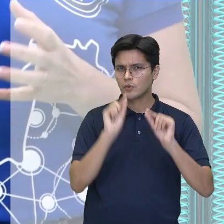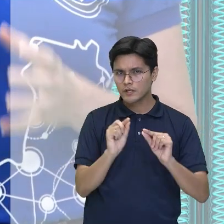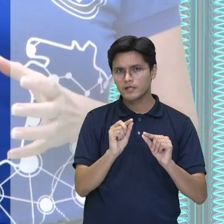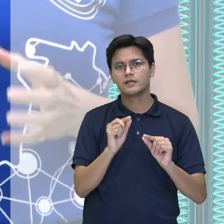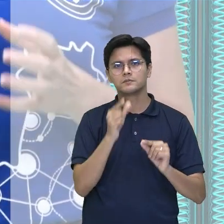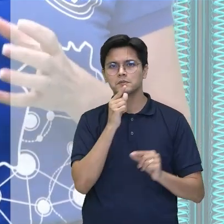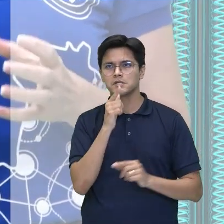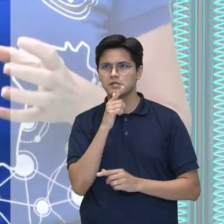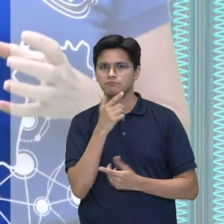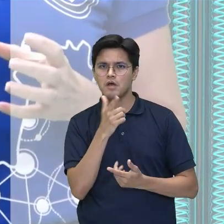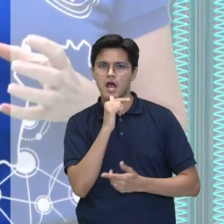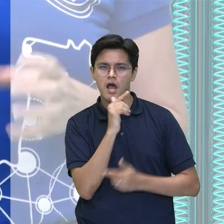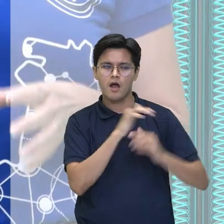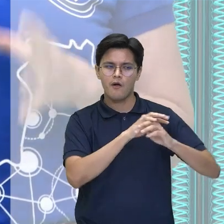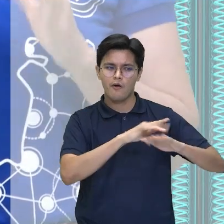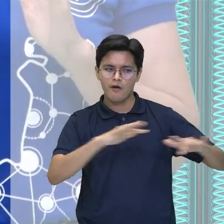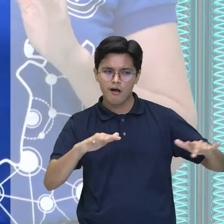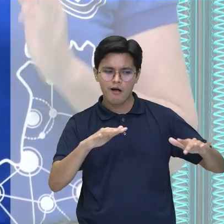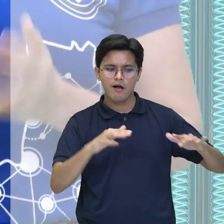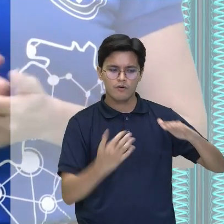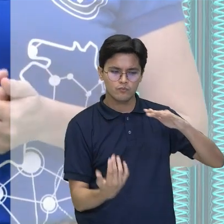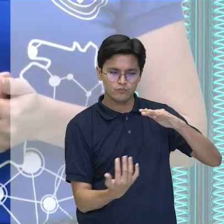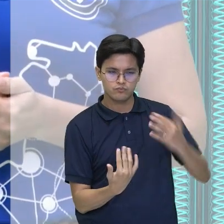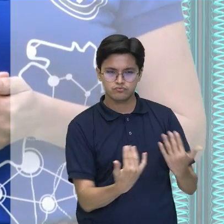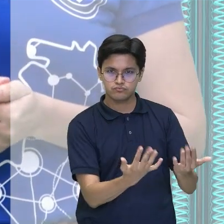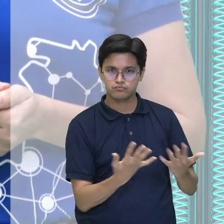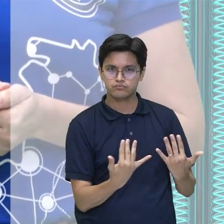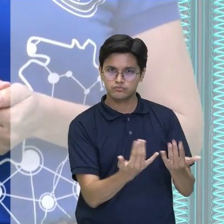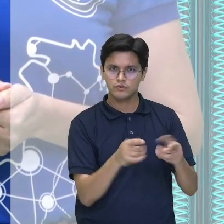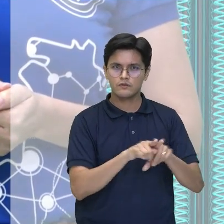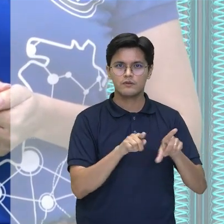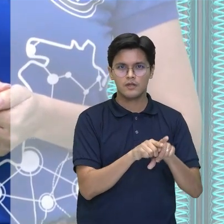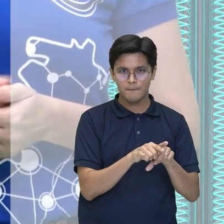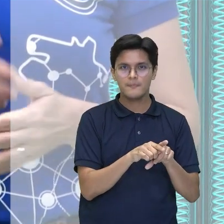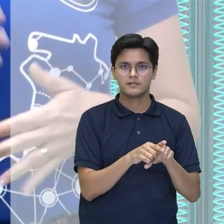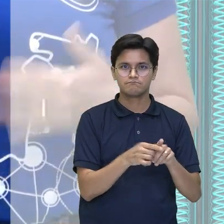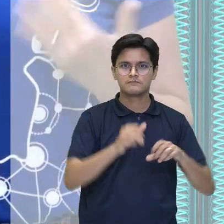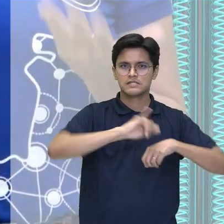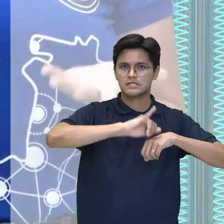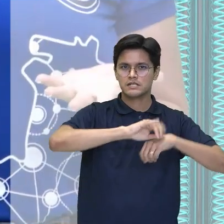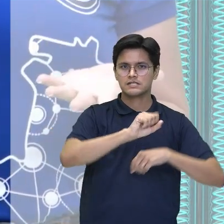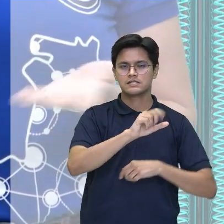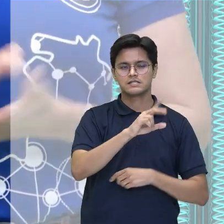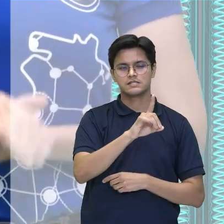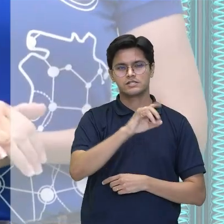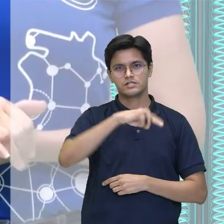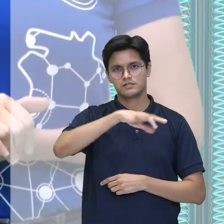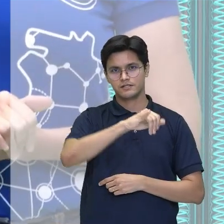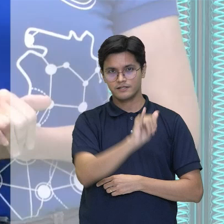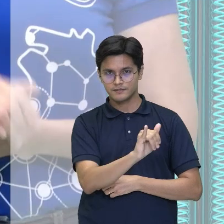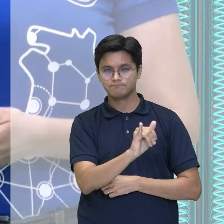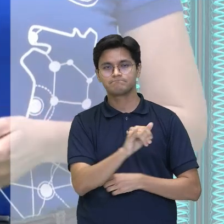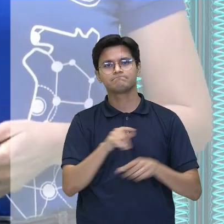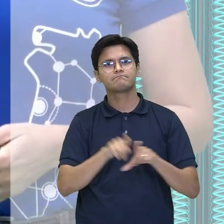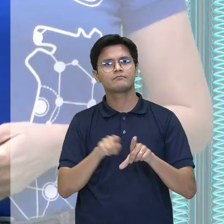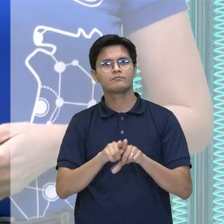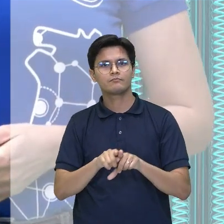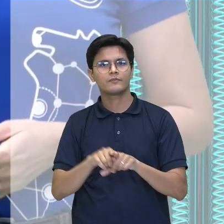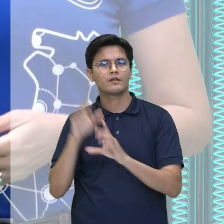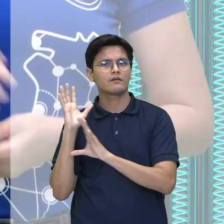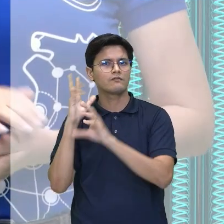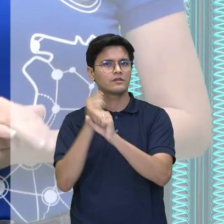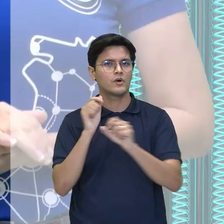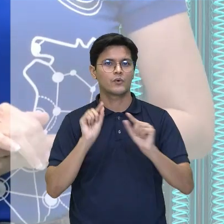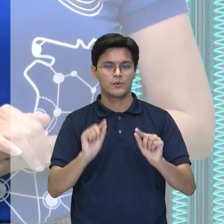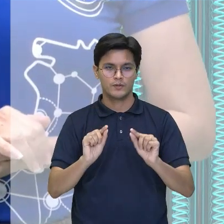uma contextualização semântica, né? Um contexto semântico. Right? O que mais que nós temos para relembrar? Temos